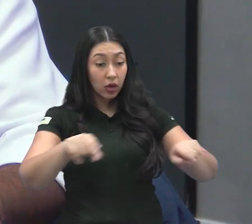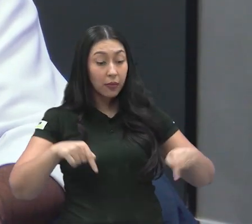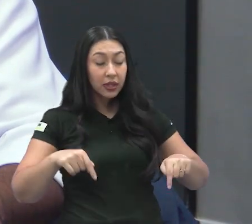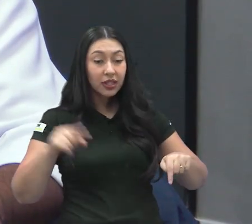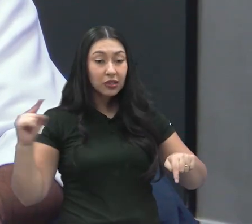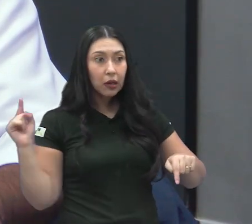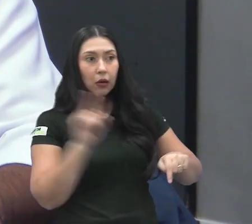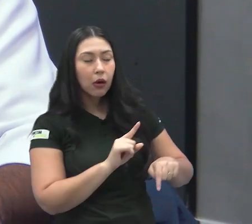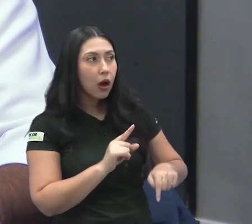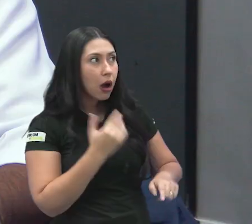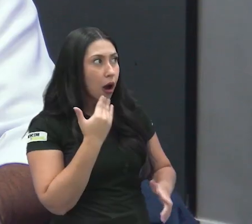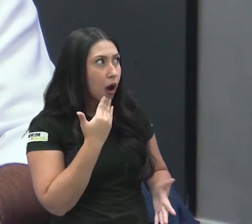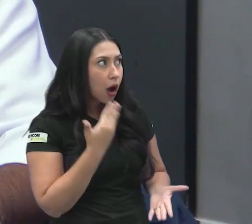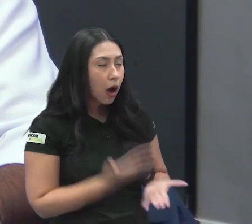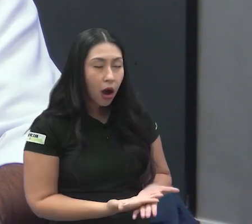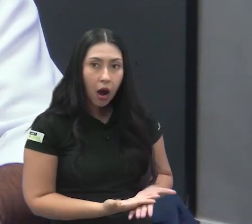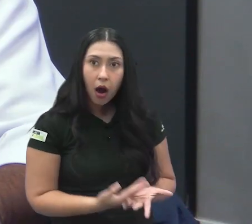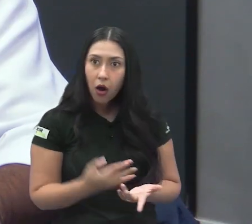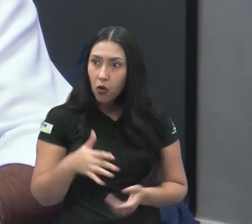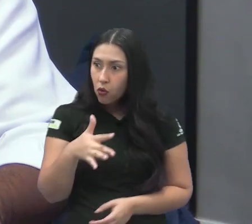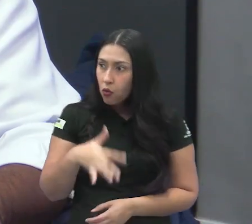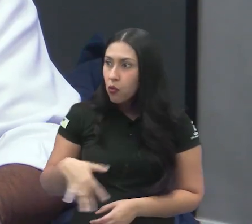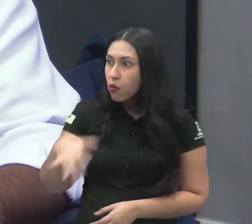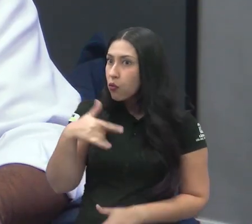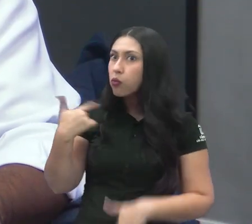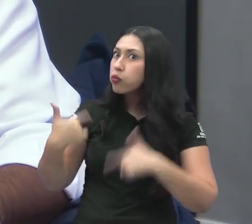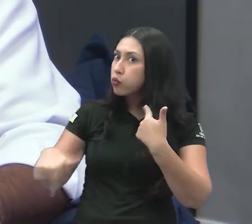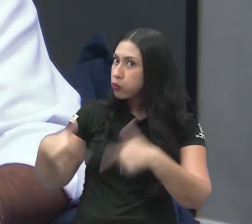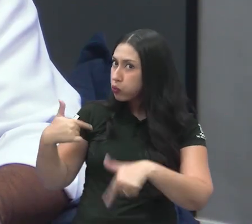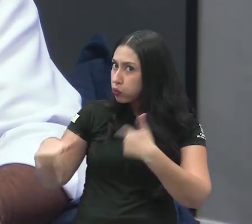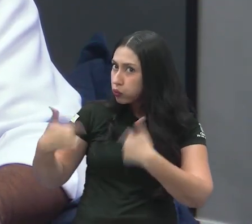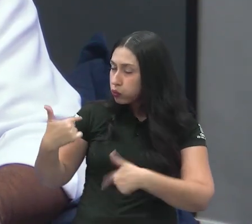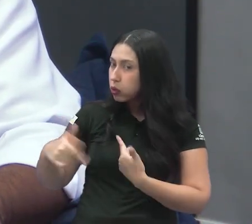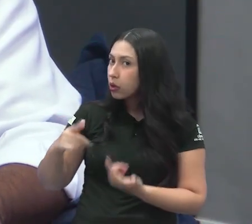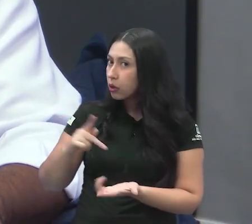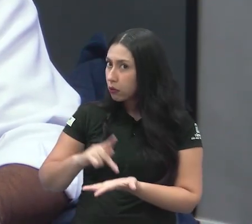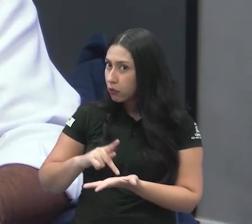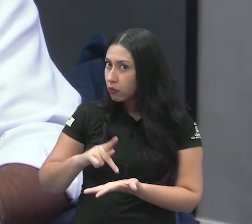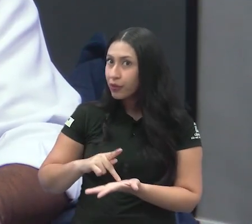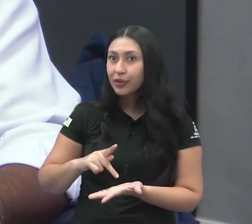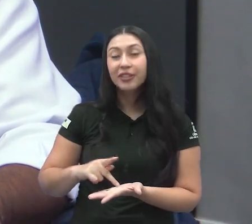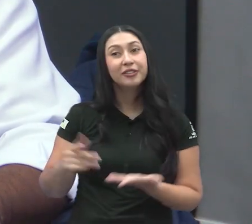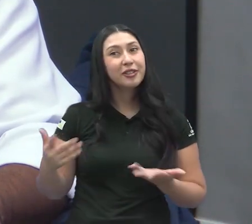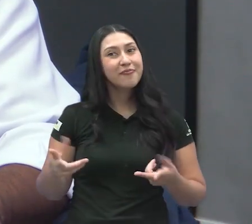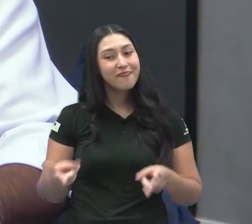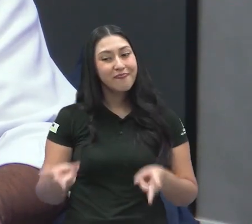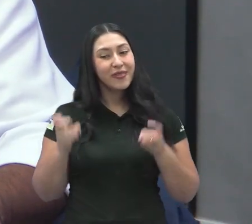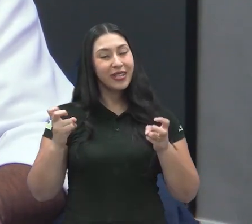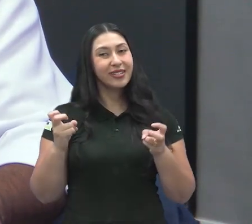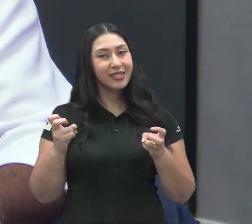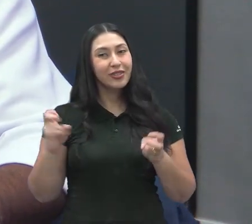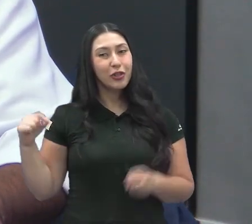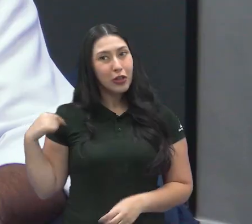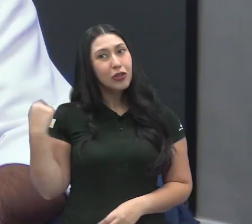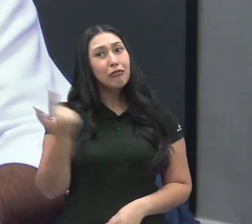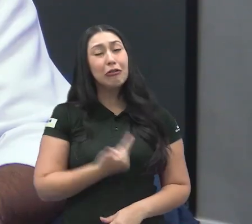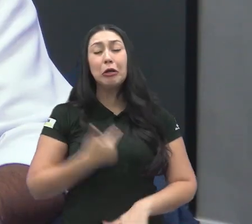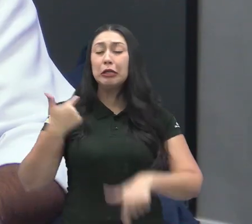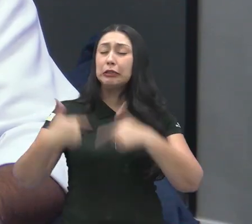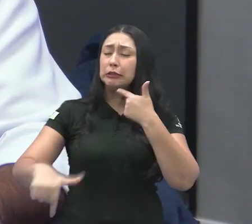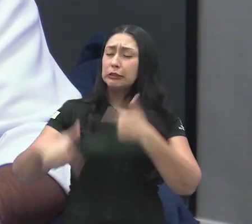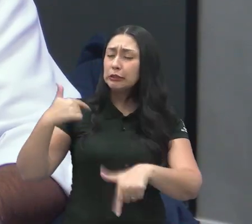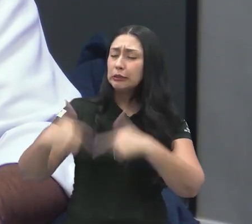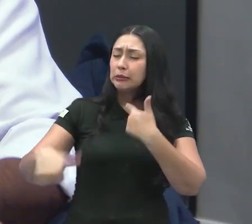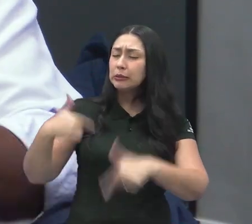e falou, olha, eu me surpreendi, porque vocês trabalham demais, né? Ou seja, ela se incluiu dizendo, nós trabalhamos muito